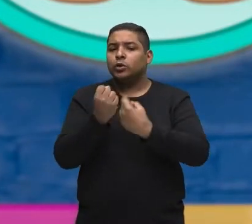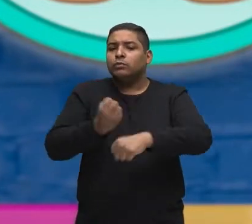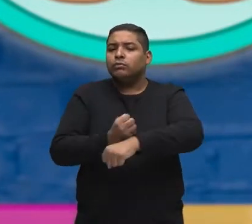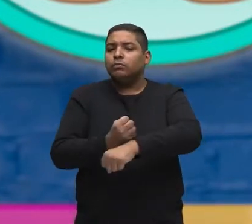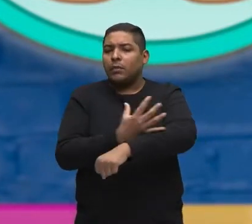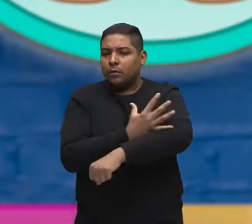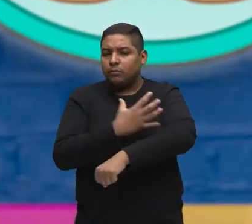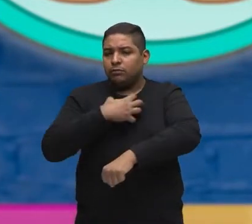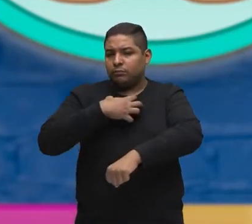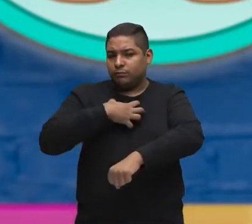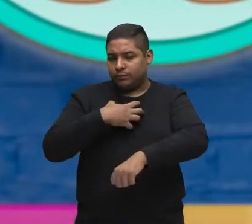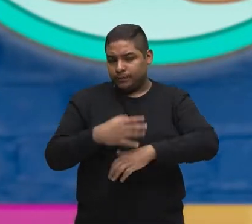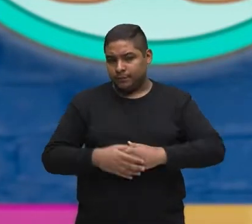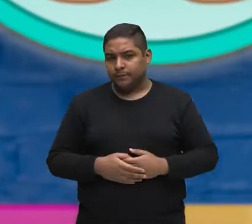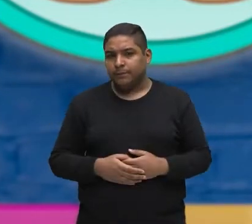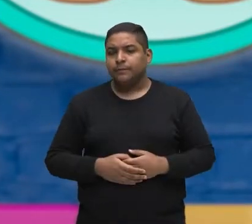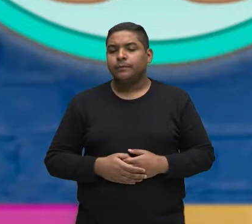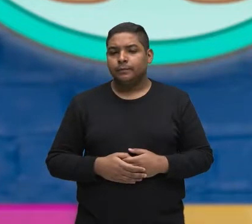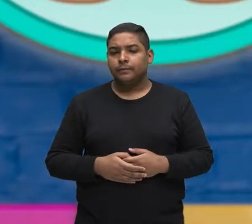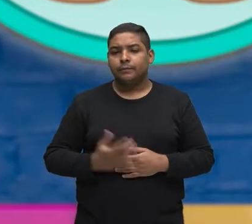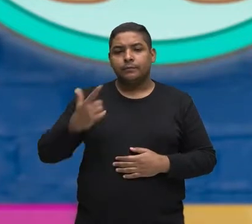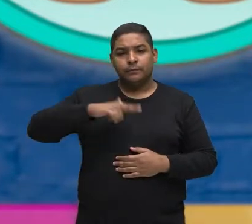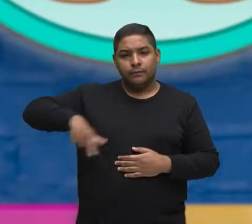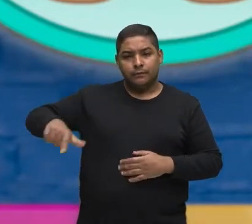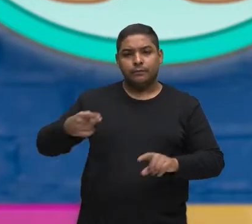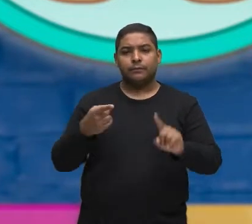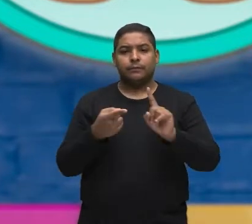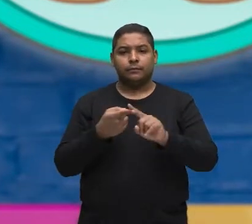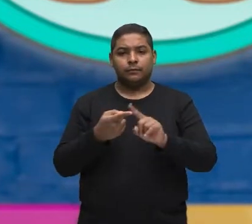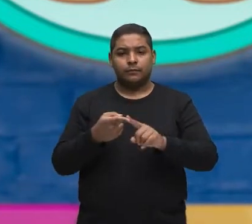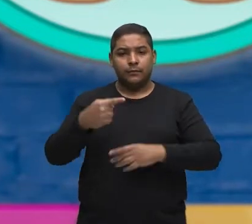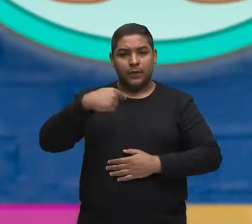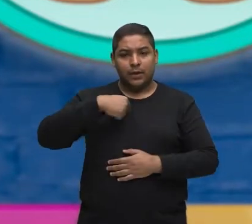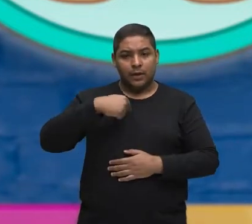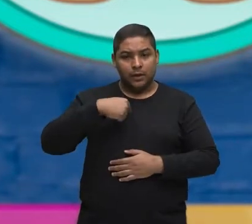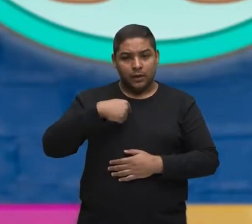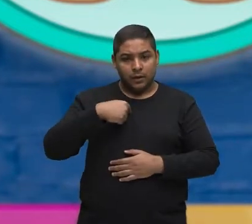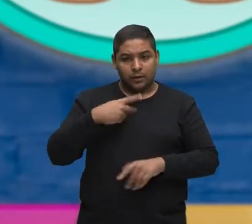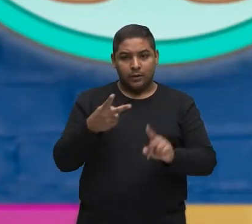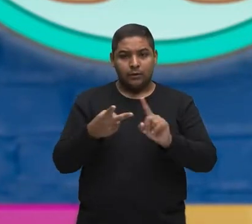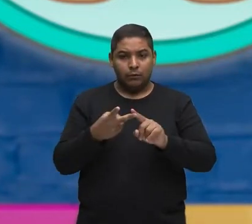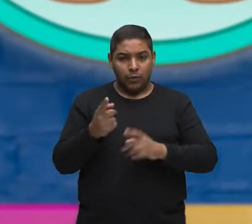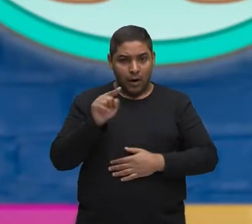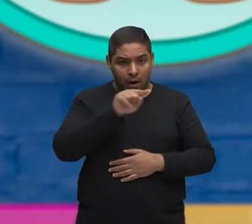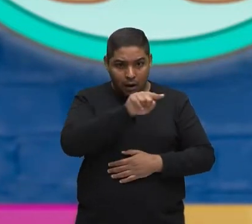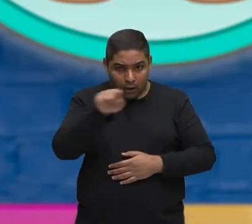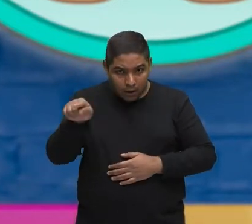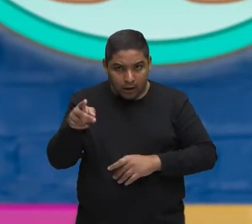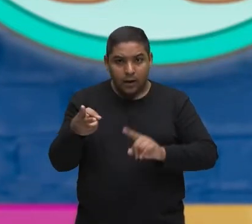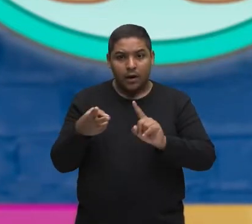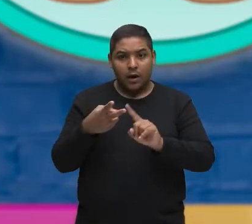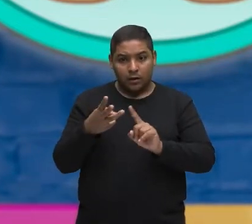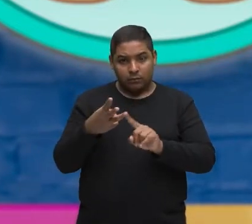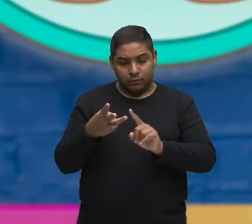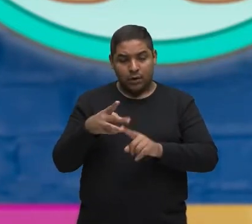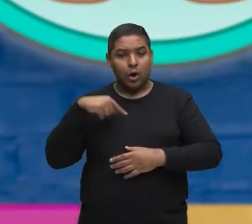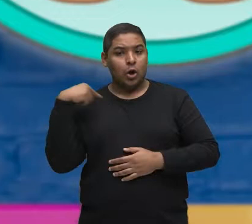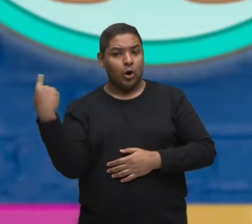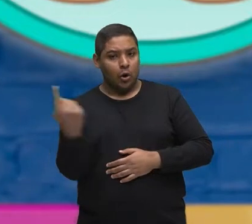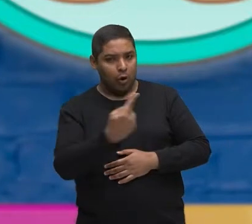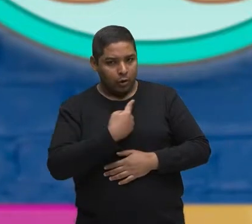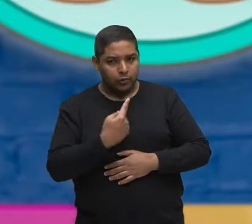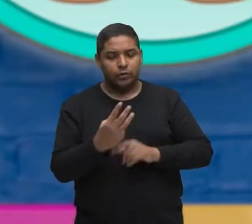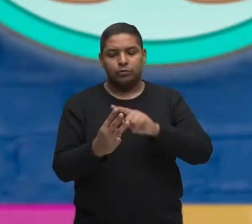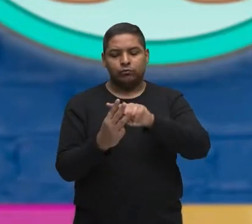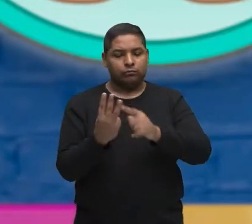e que eu gostaria de repetir para vocês, que é eu, o outro e nós. Para